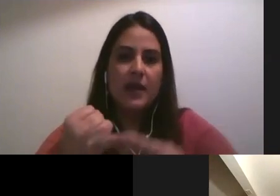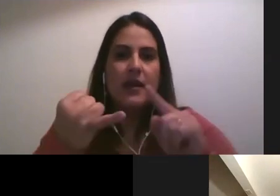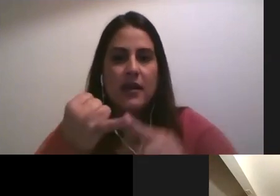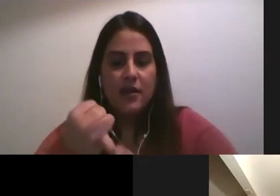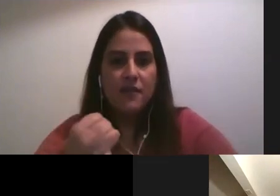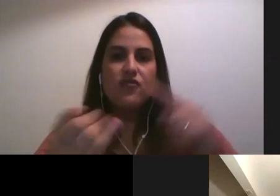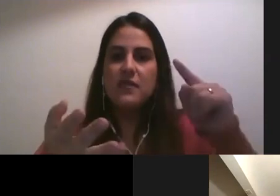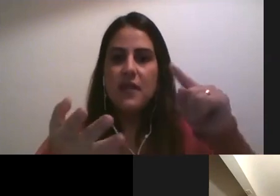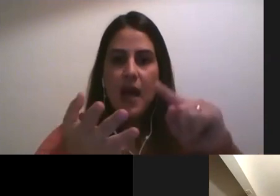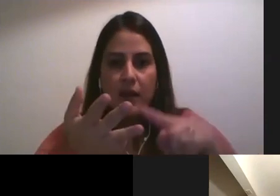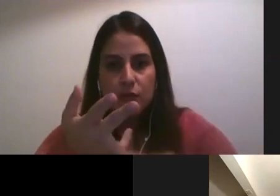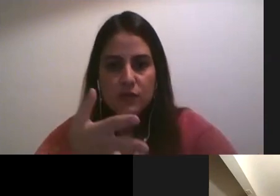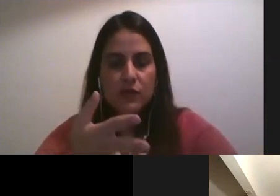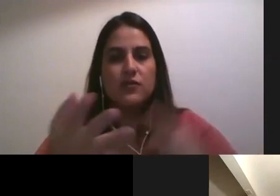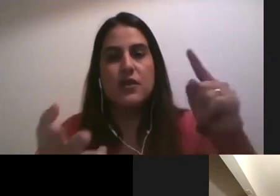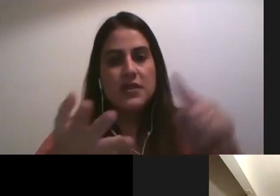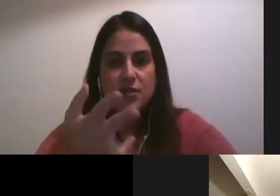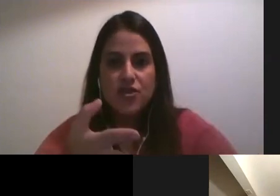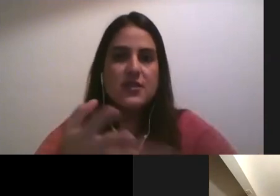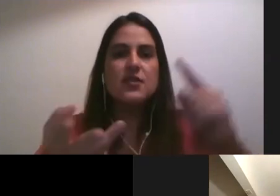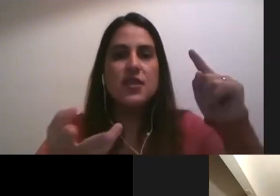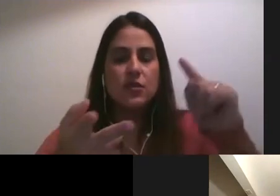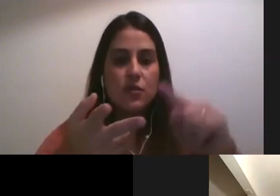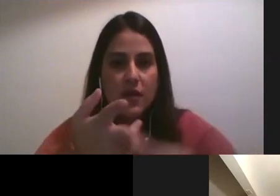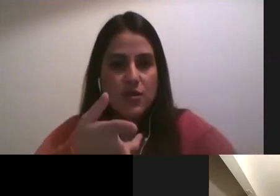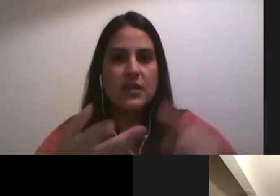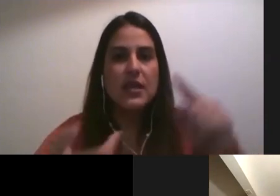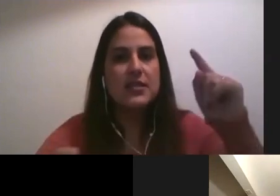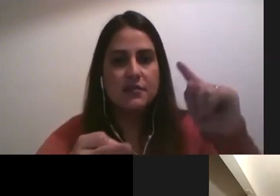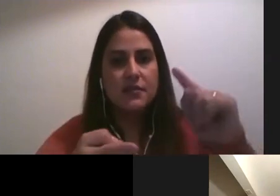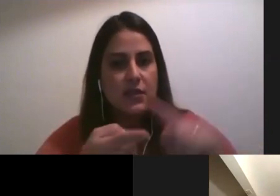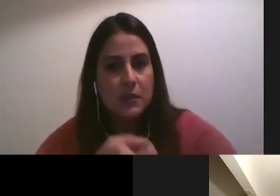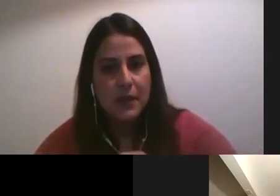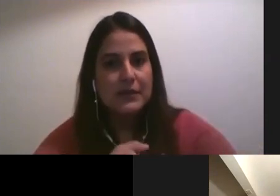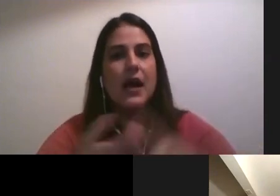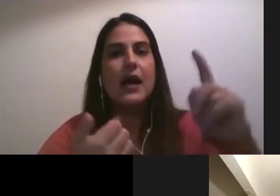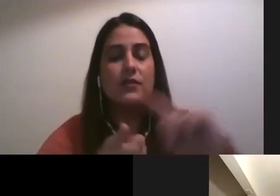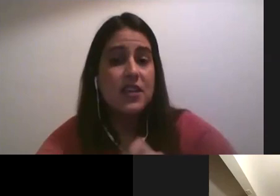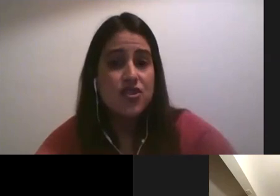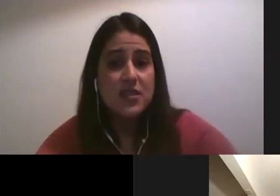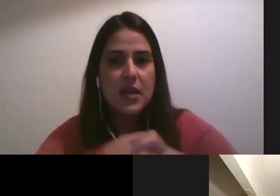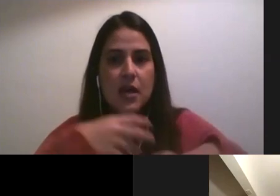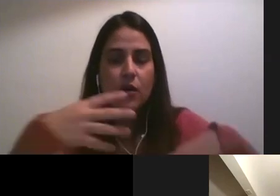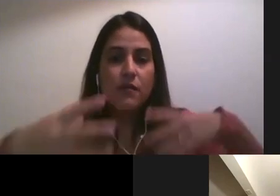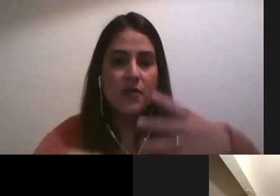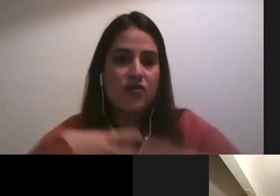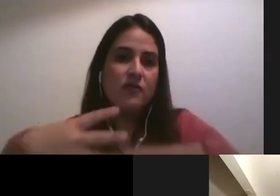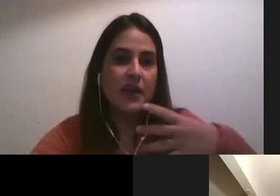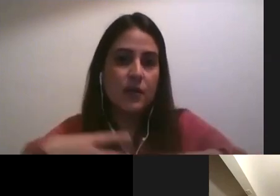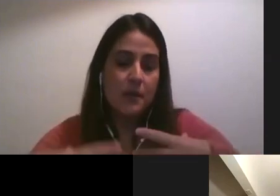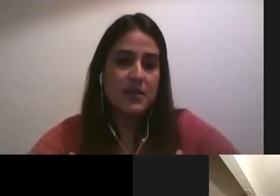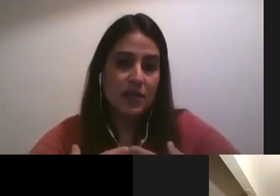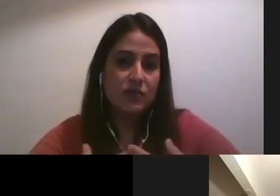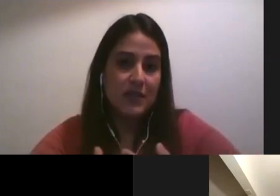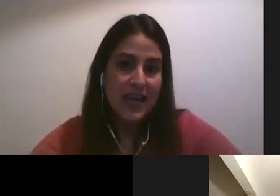tem chefes de estados, as organizações de terceiro setor, a sociedade civil, empresários, cientistas. Conforme a gente vai